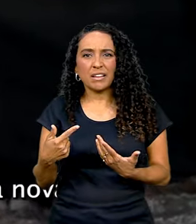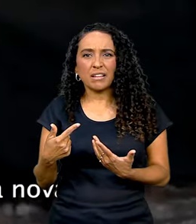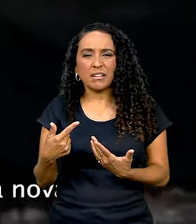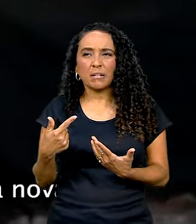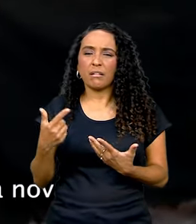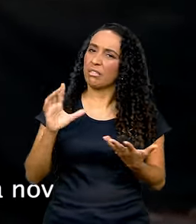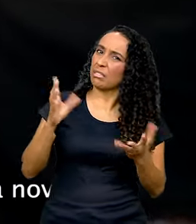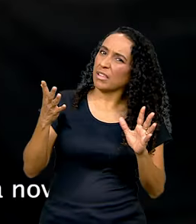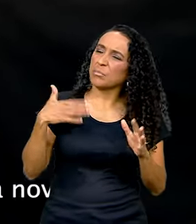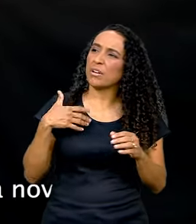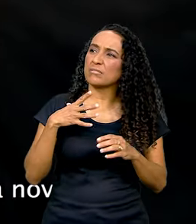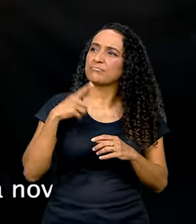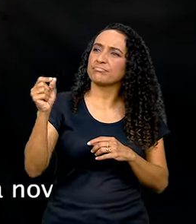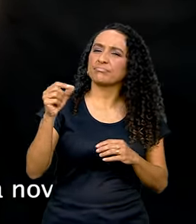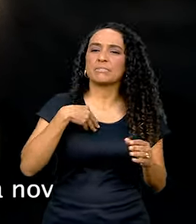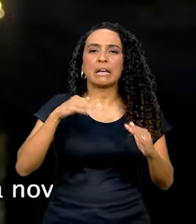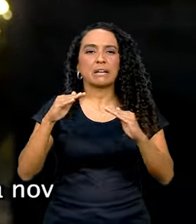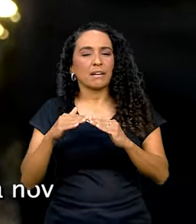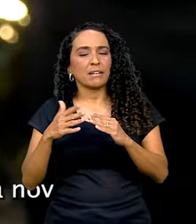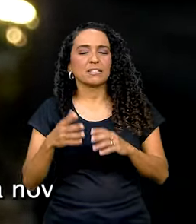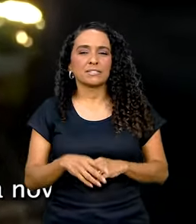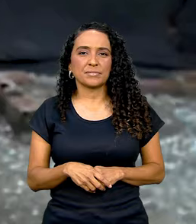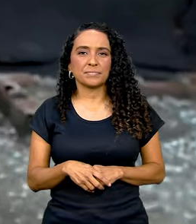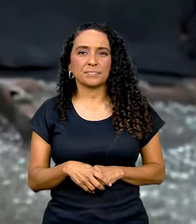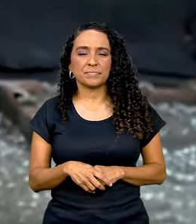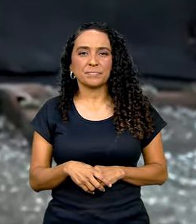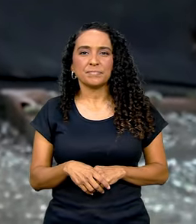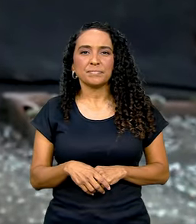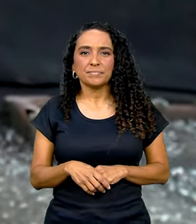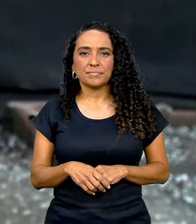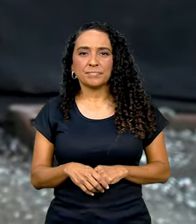né tenho embora PR minha casa